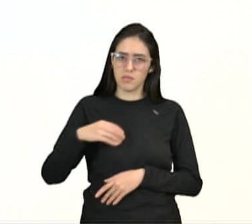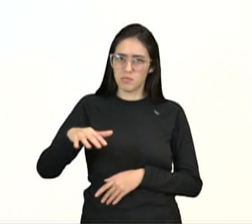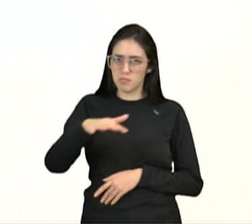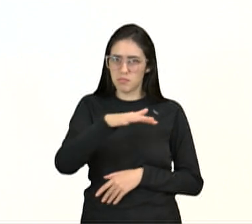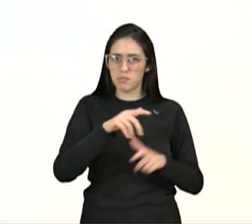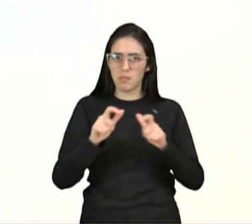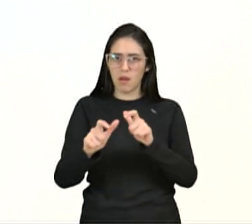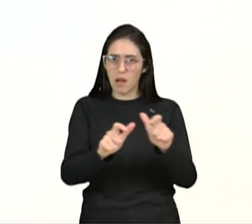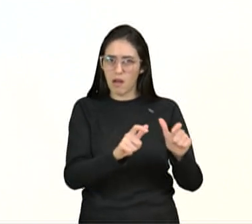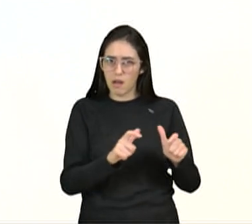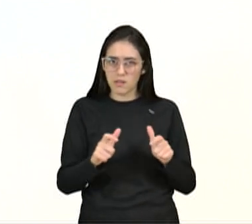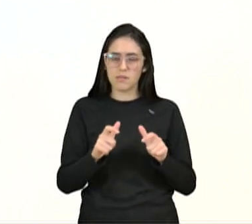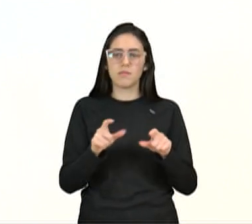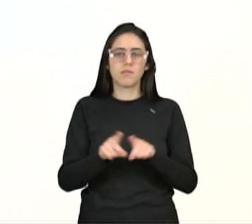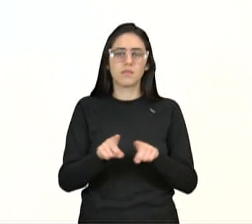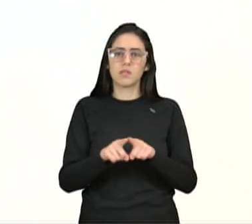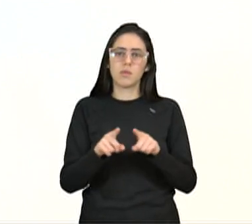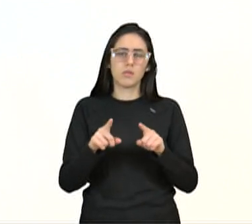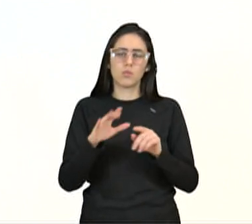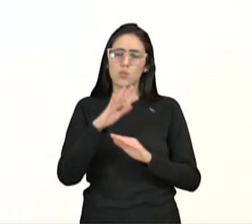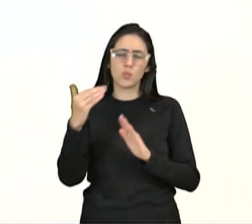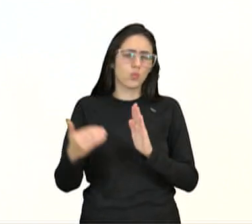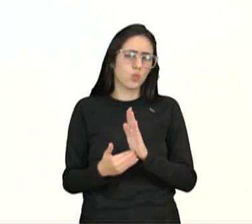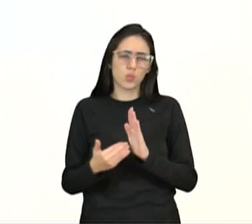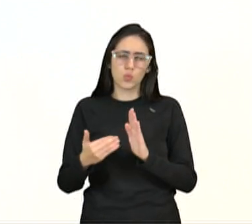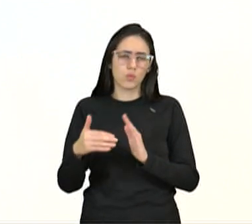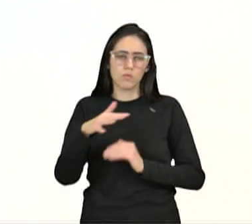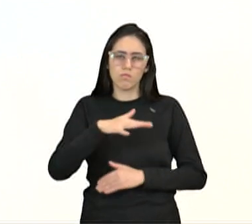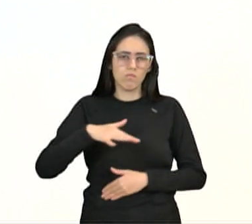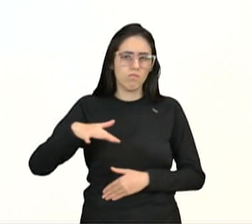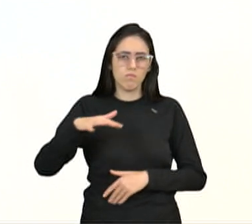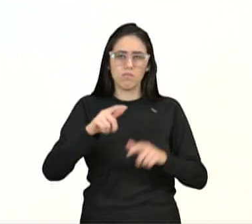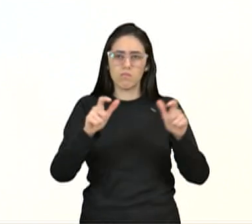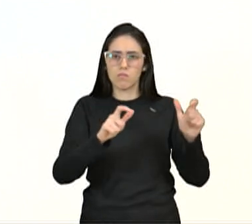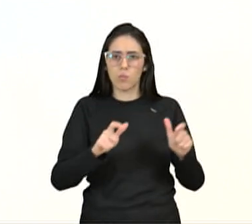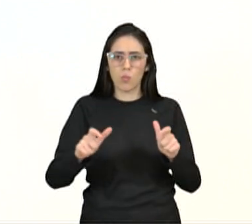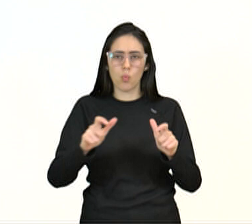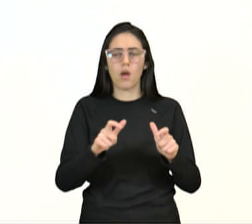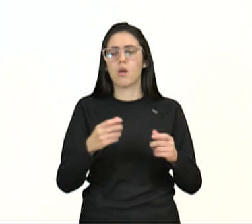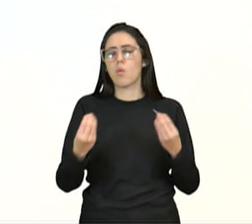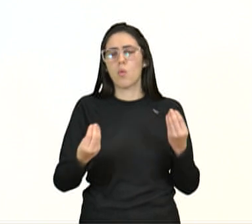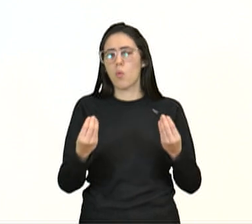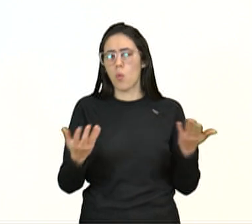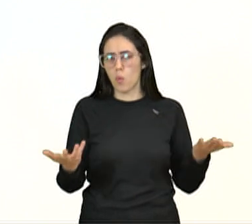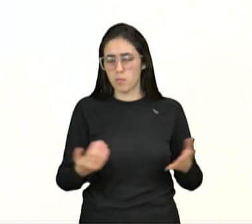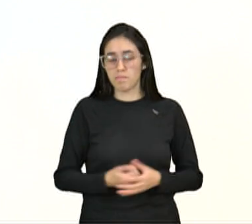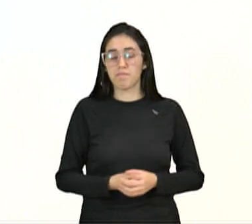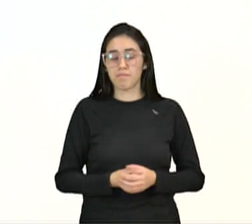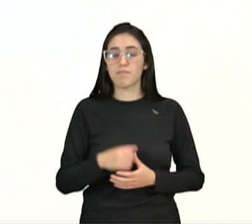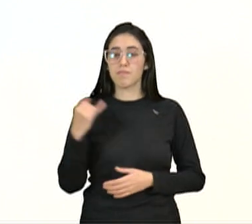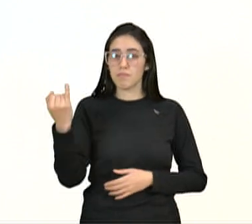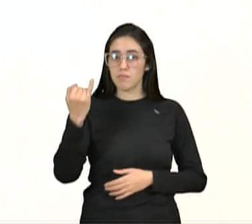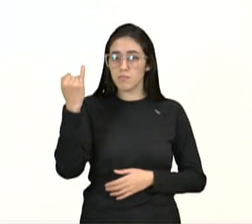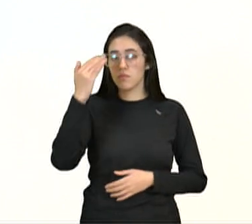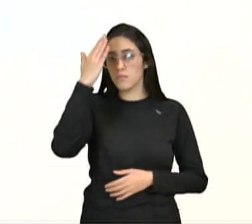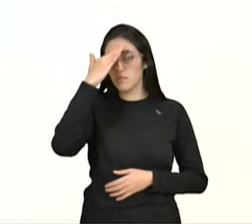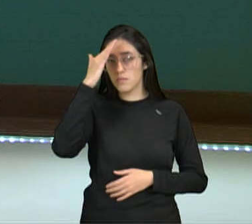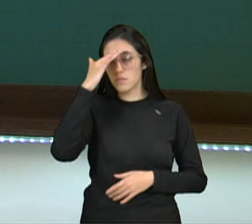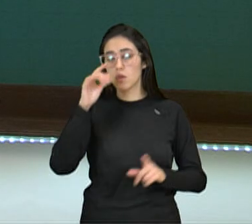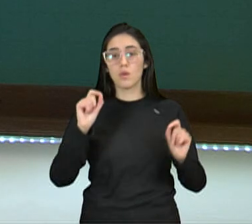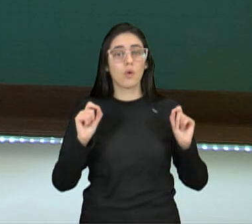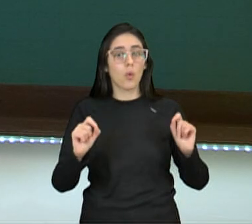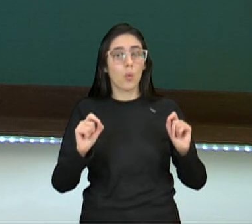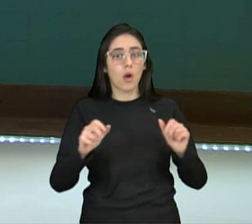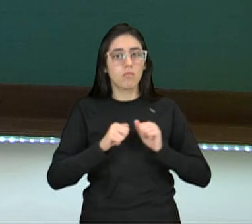áreas, para todo o contexto que envolve essas áreas territoriais. Então é importante entender o que